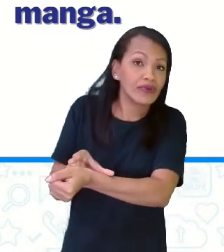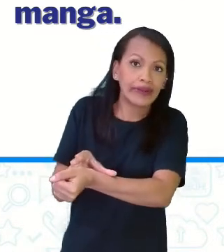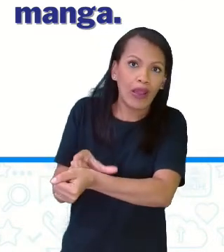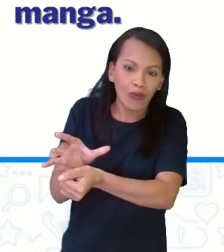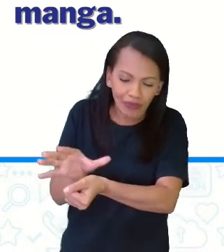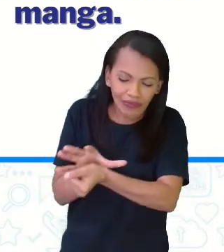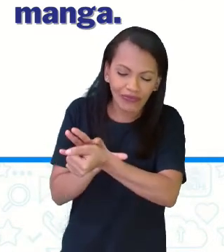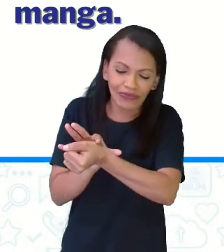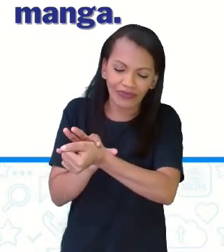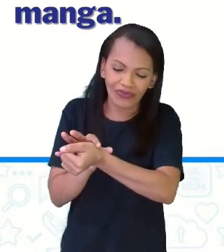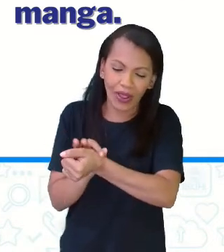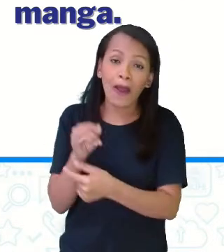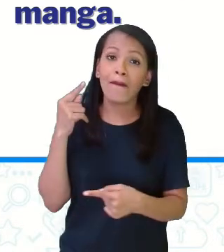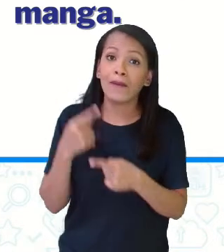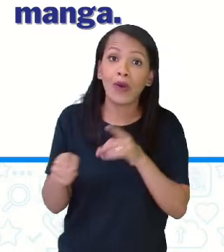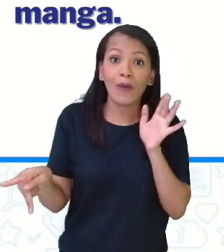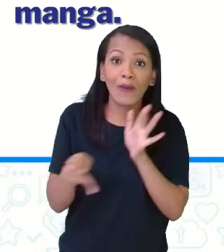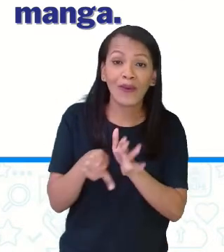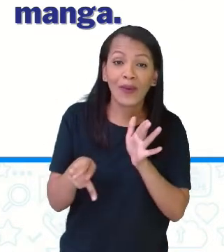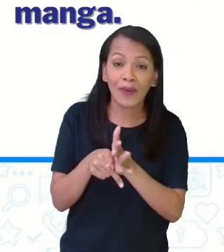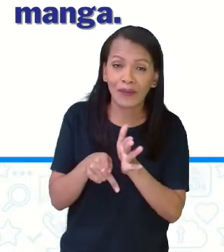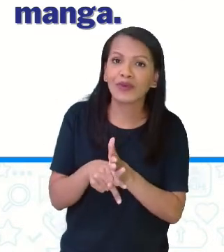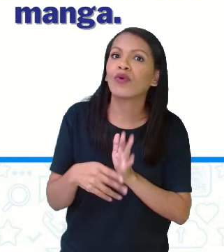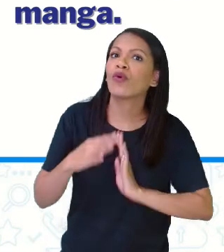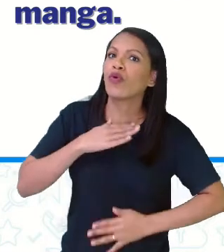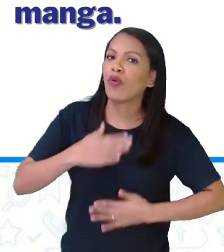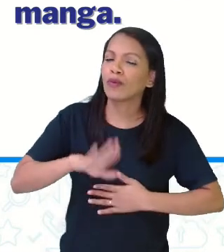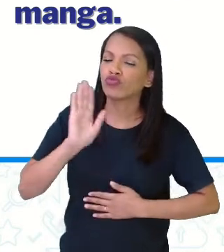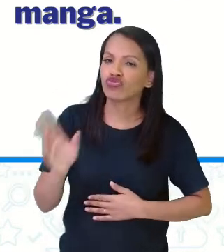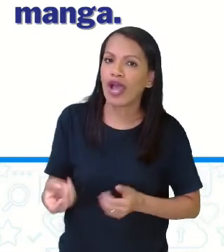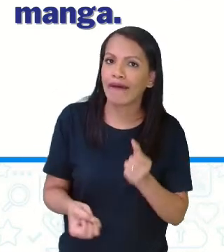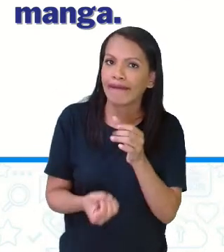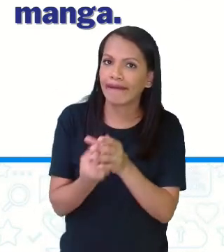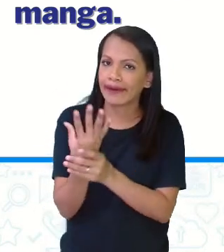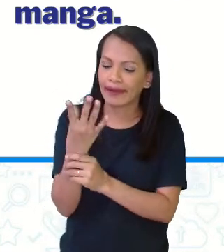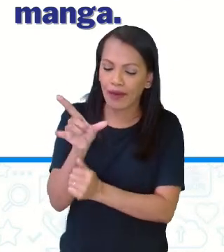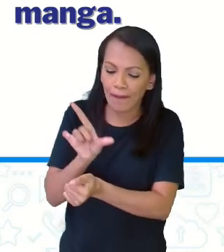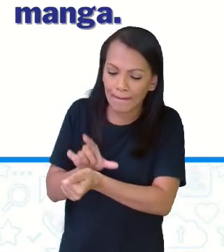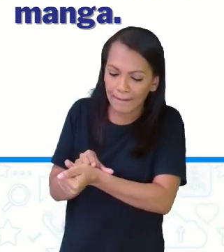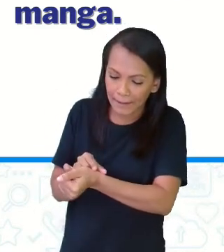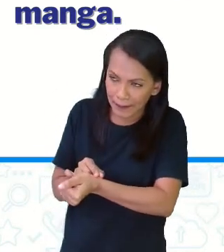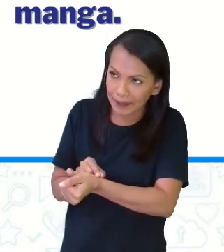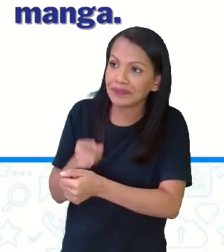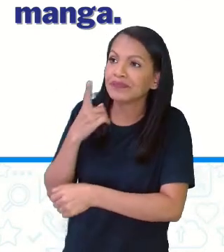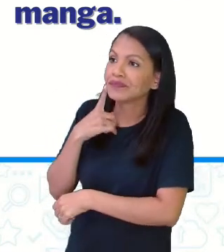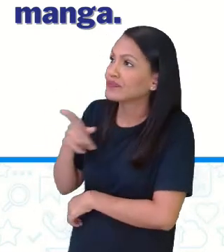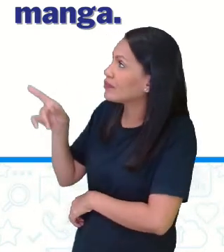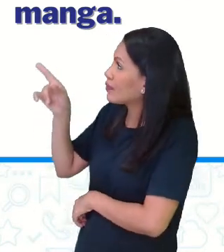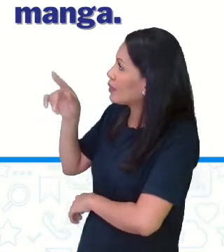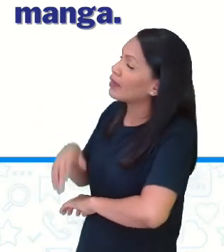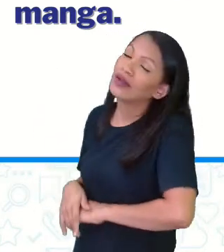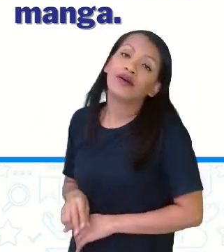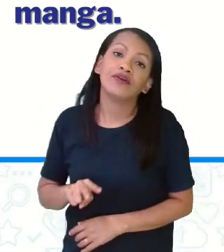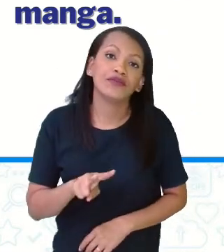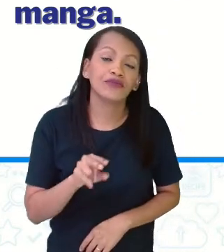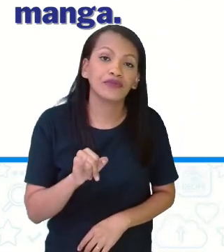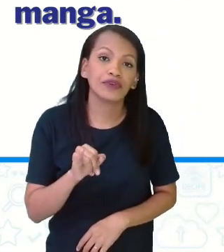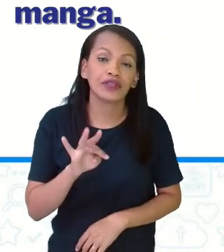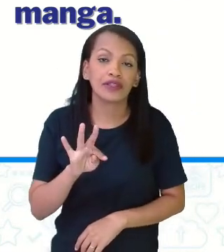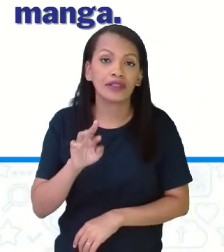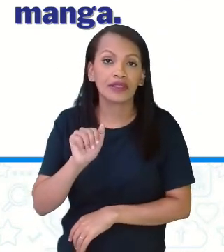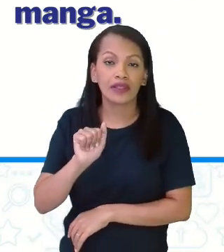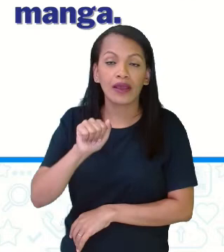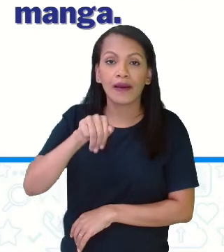vitamina C vai ajudar na formação do colágeno. E onde eu encontro a vitamina C? Acerola, couve,